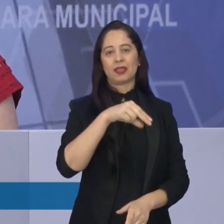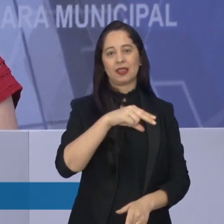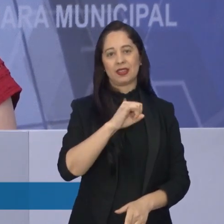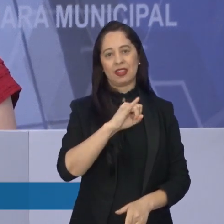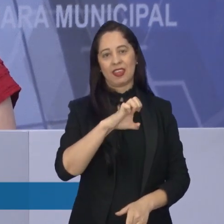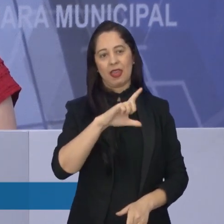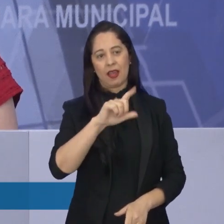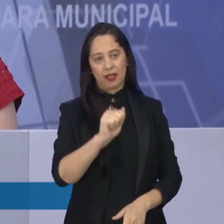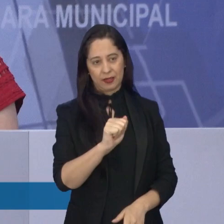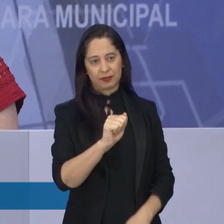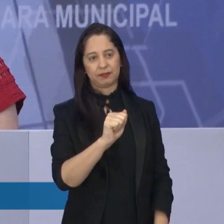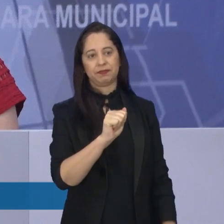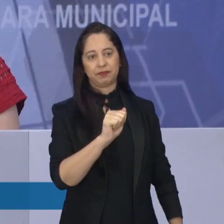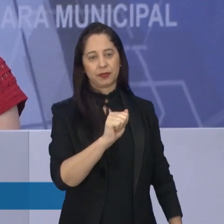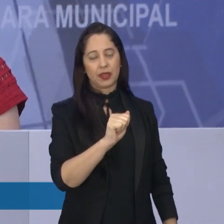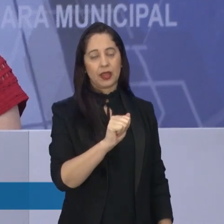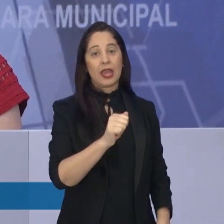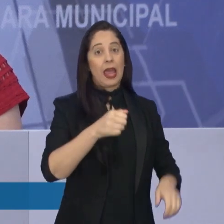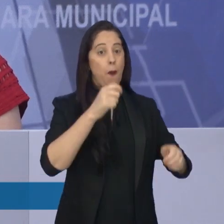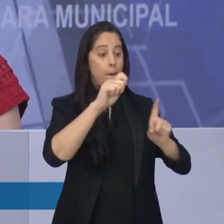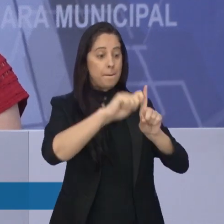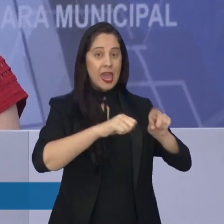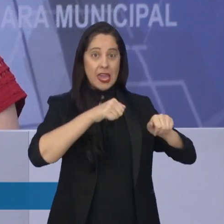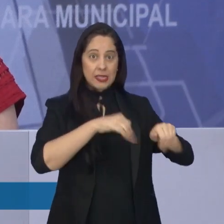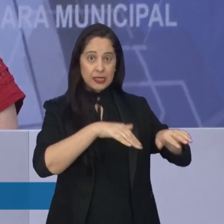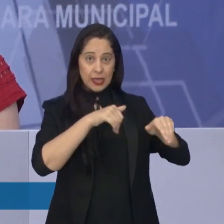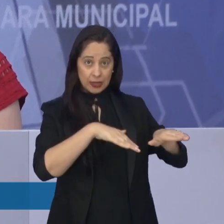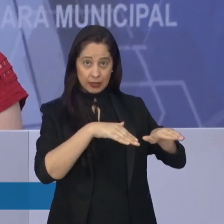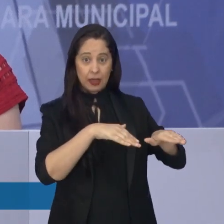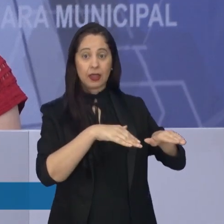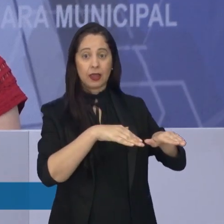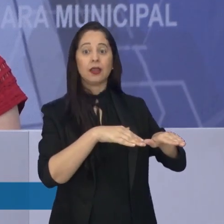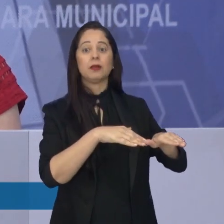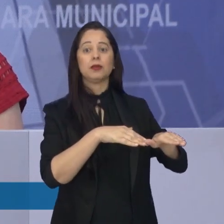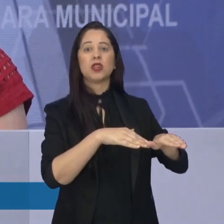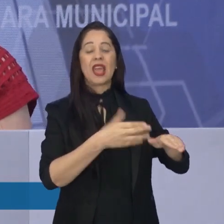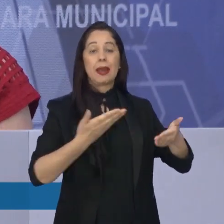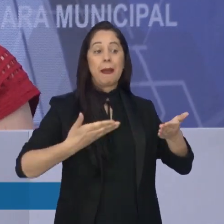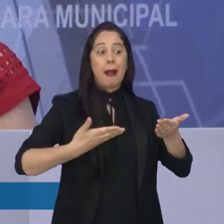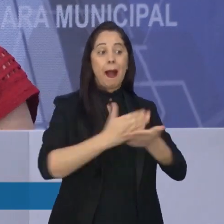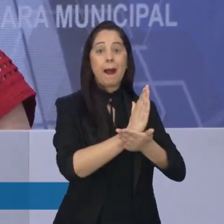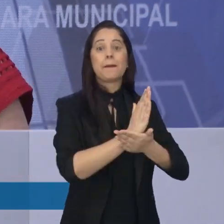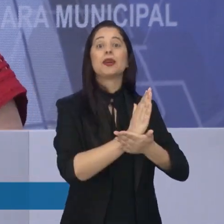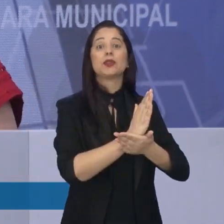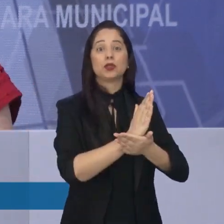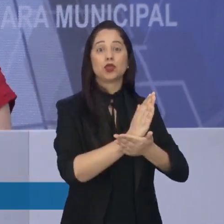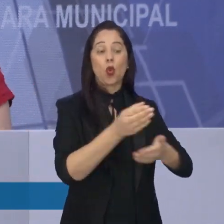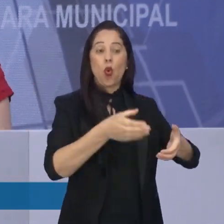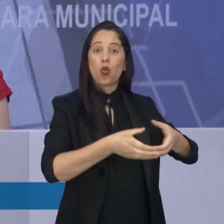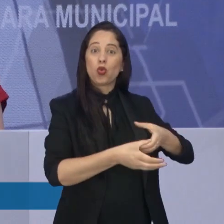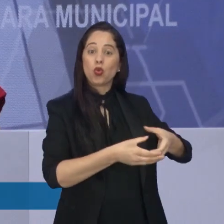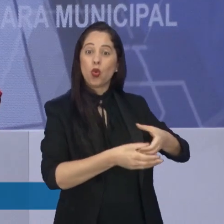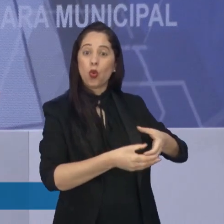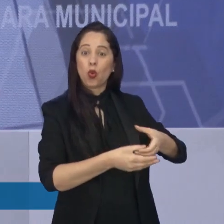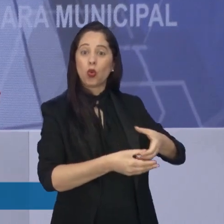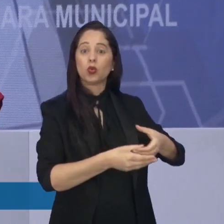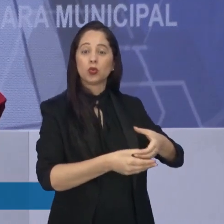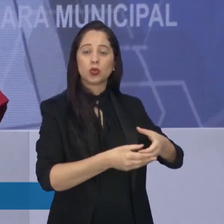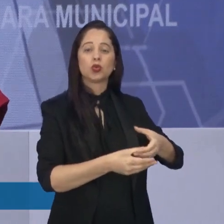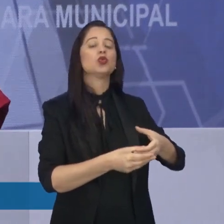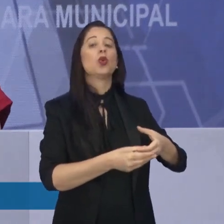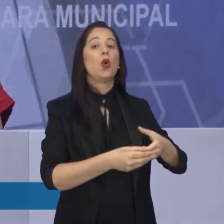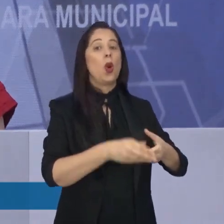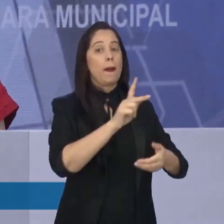Vidal Milioni. Em setembro do mesmo ano, foi aprovada em um concurso para docente